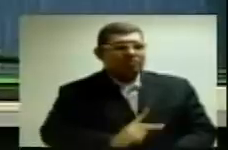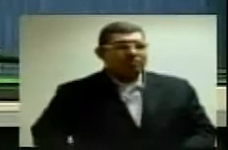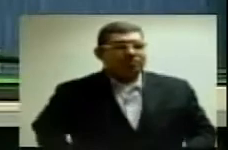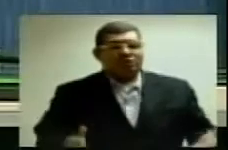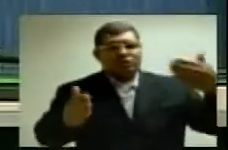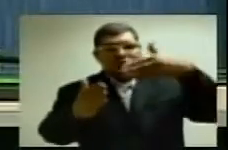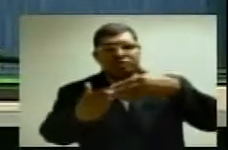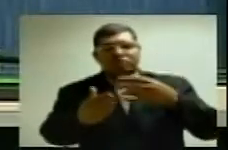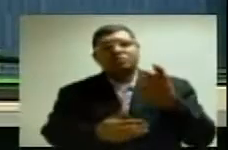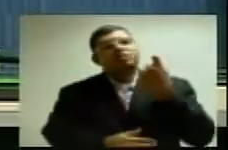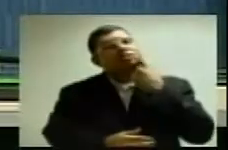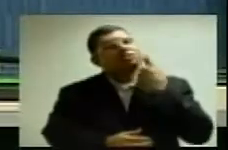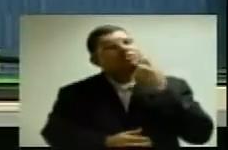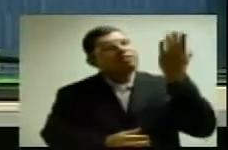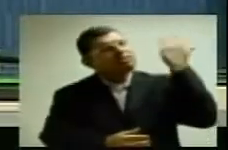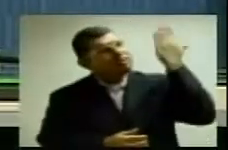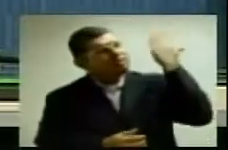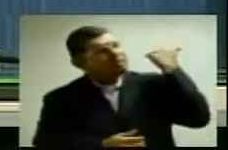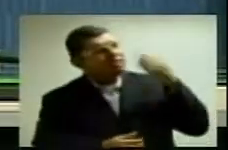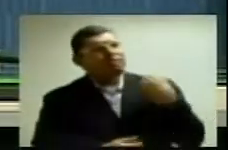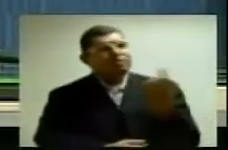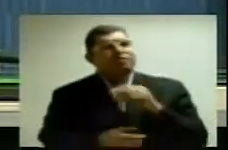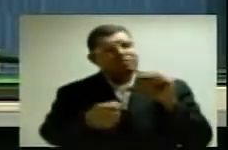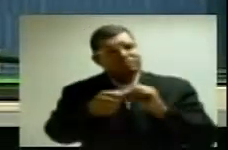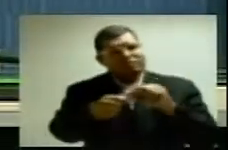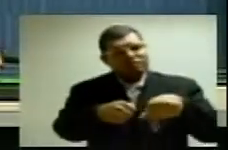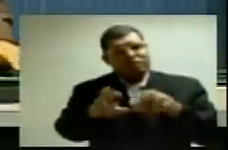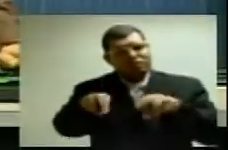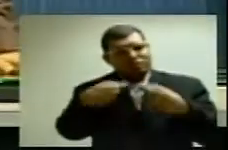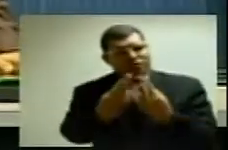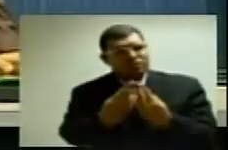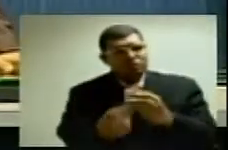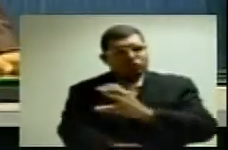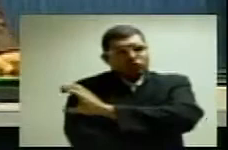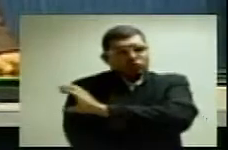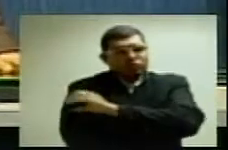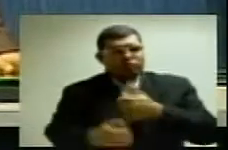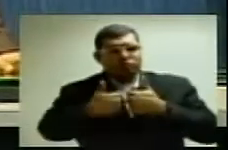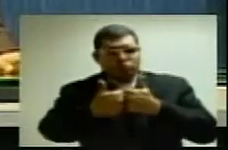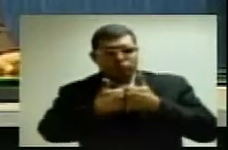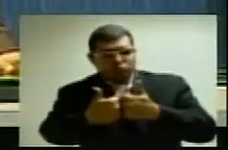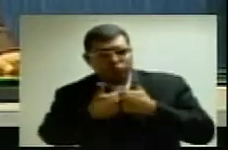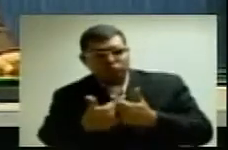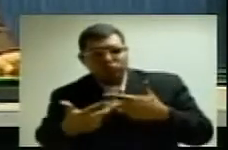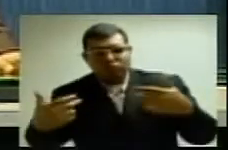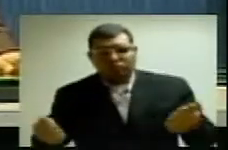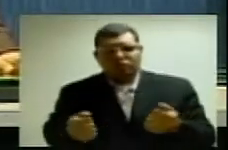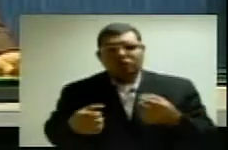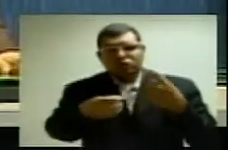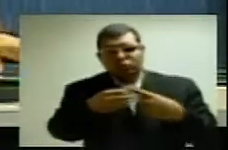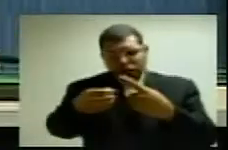na última sexta-feira, nós realizamos uma reunião da Comissão de Transporte